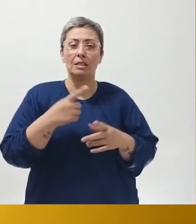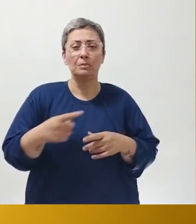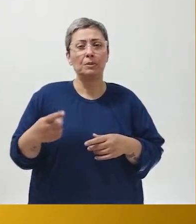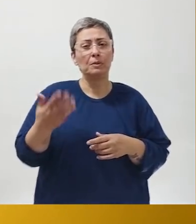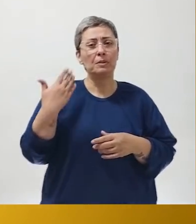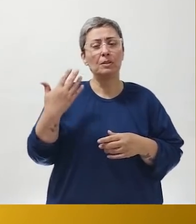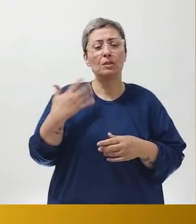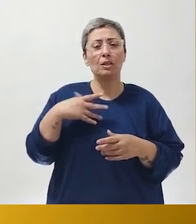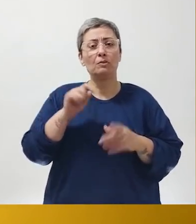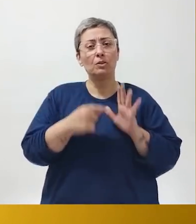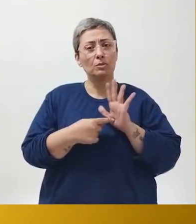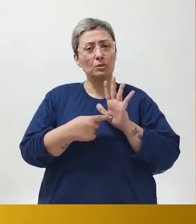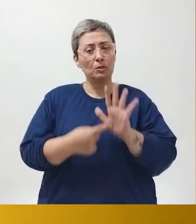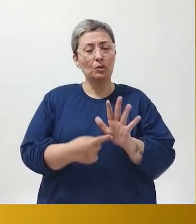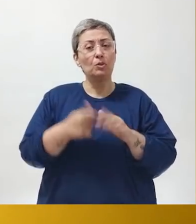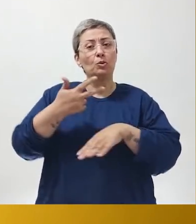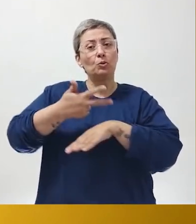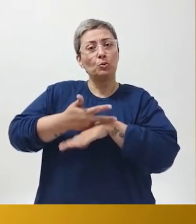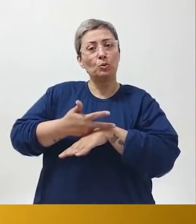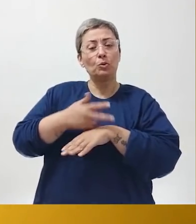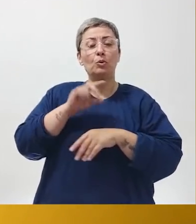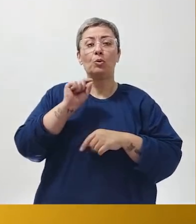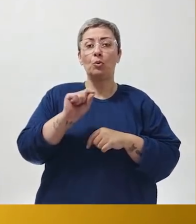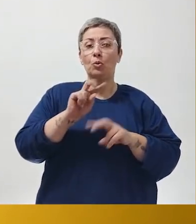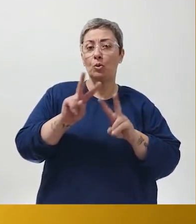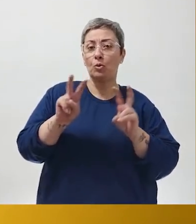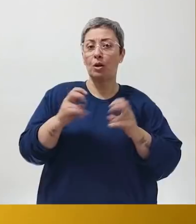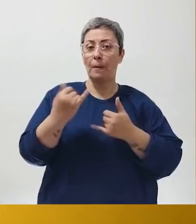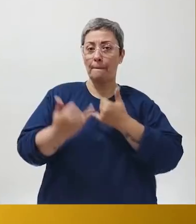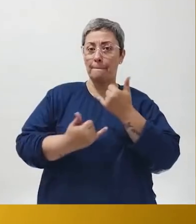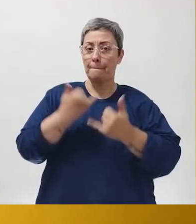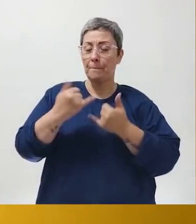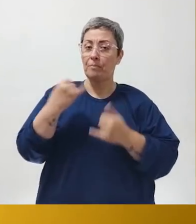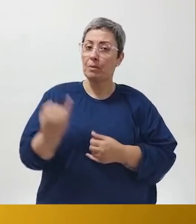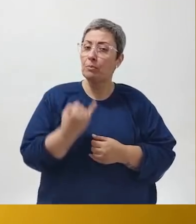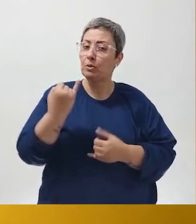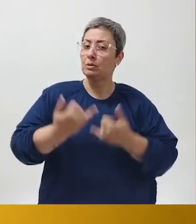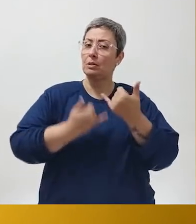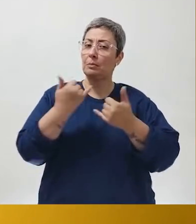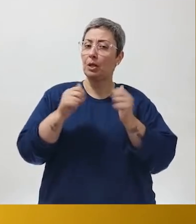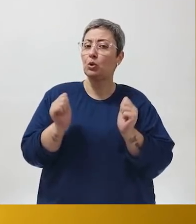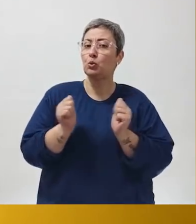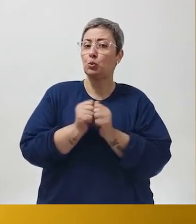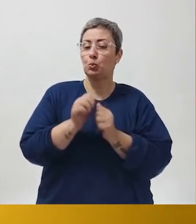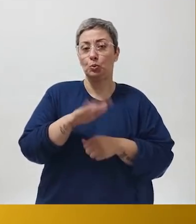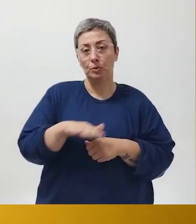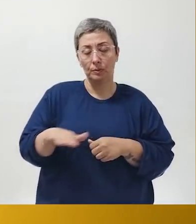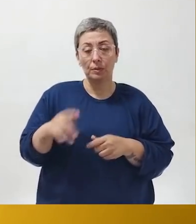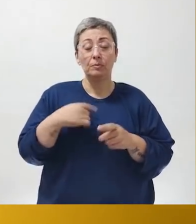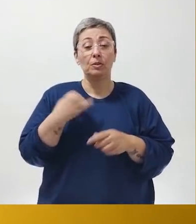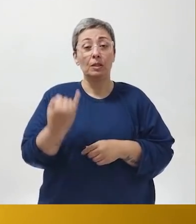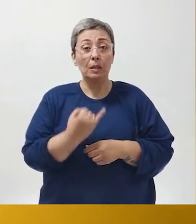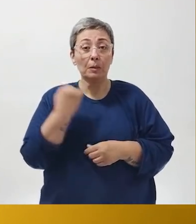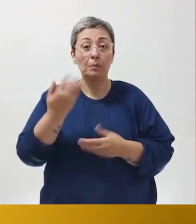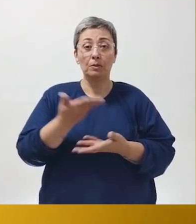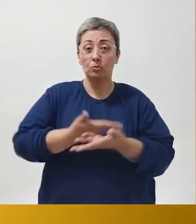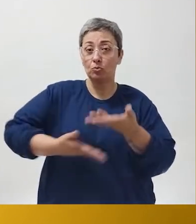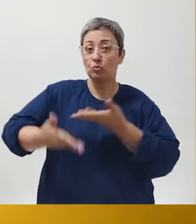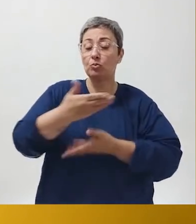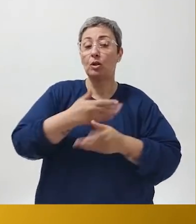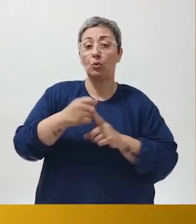são utilizadas são da própria palavra original e a gente faz essa junção, a gente chama de uma abreviatura, esse processo de